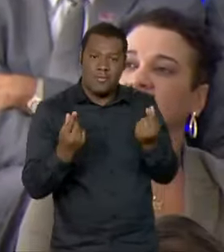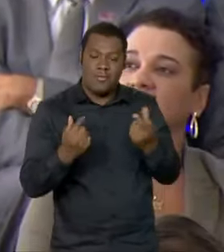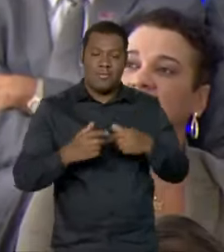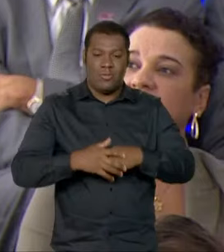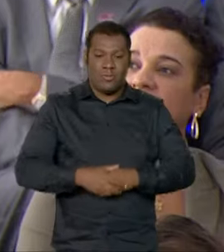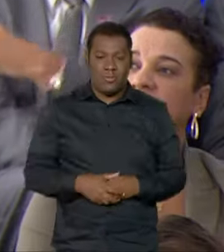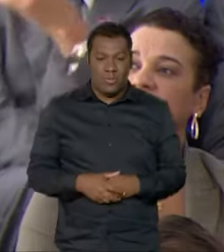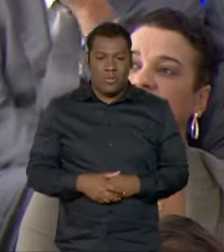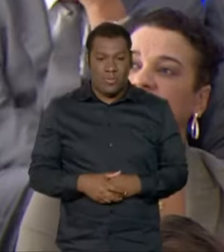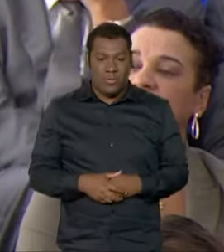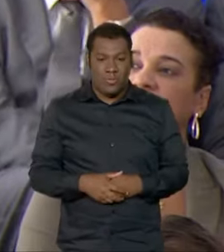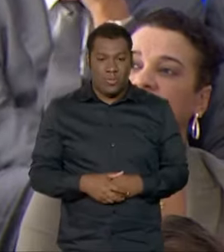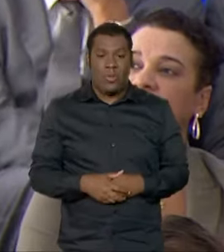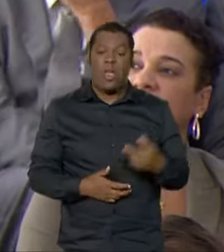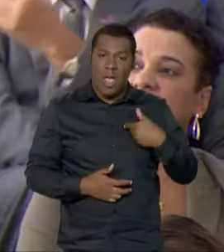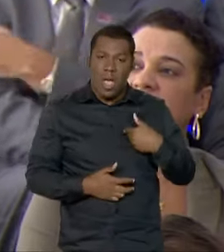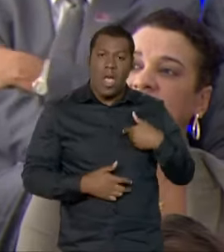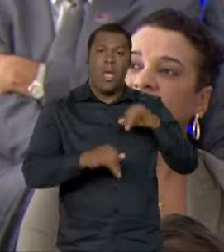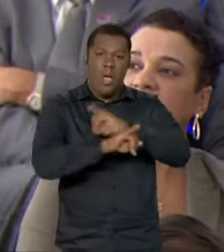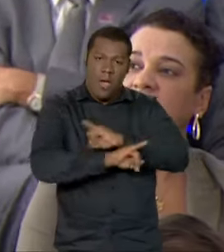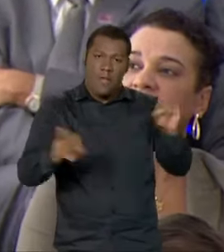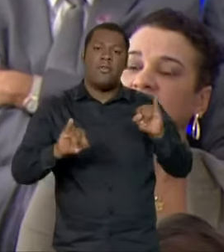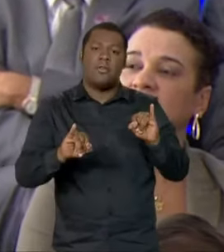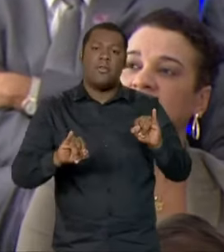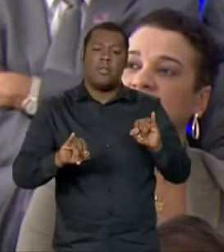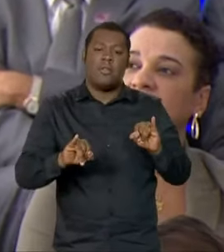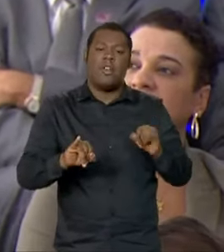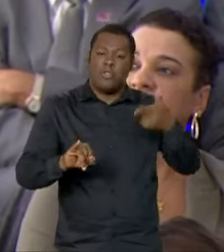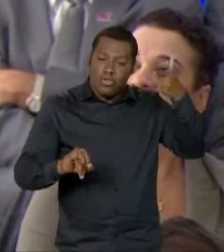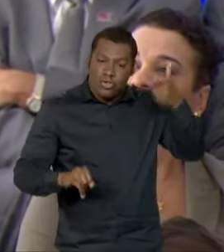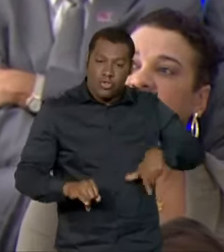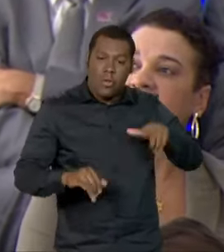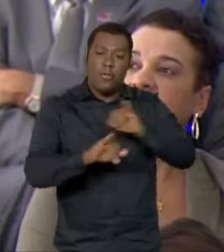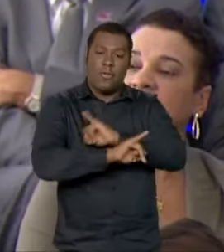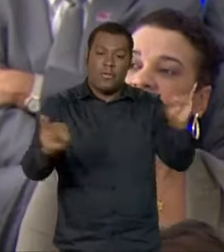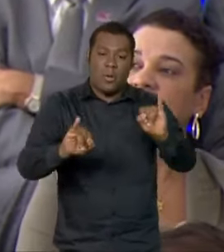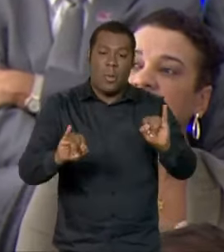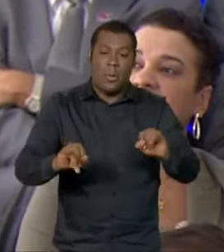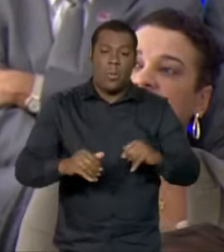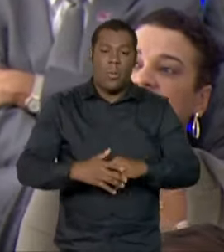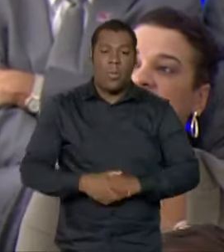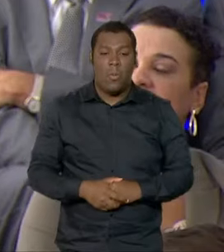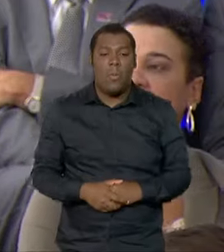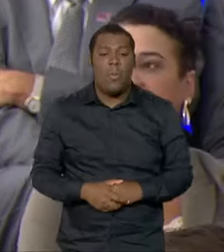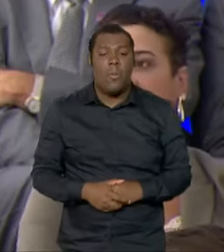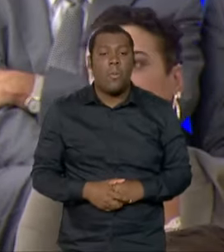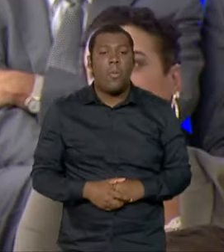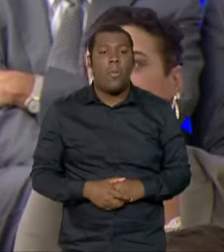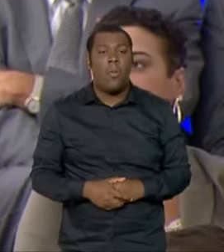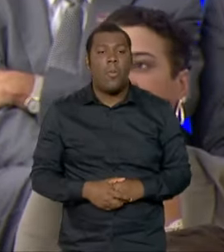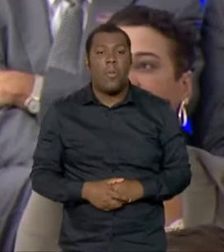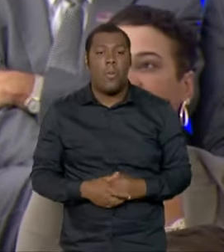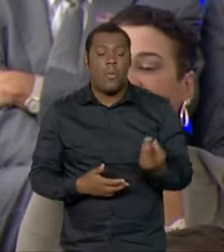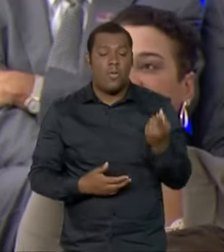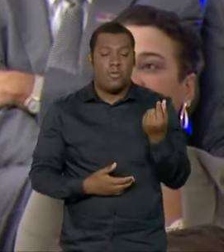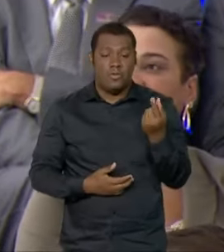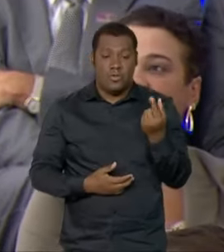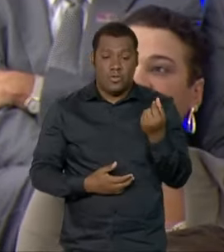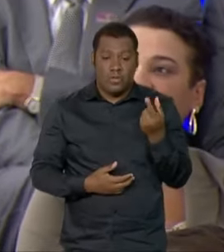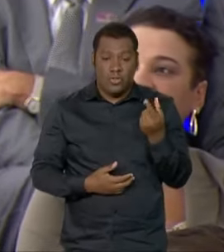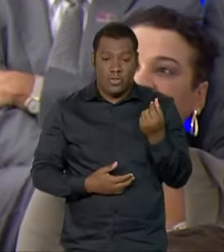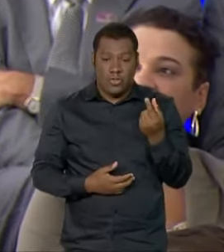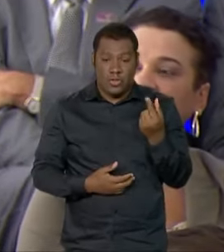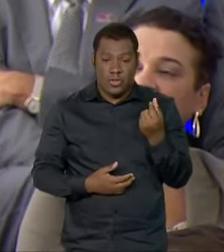uma máxima que eu repito de vez em quando e gosto de falar, que é o seguinte: muito dinheiro na mão